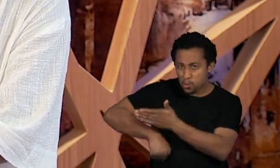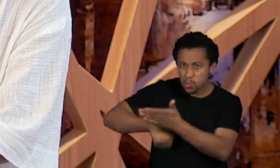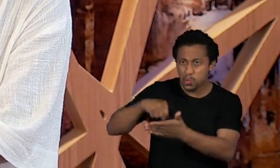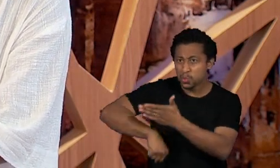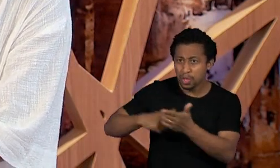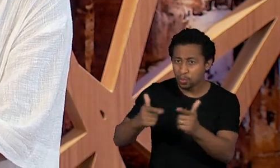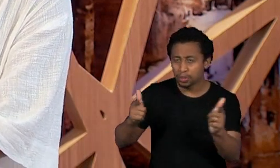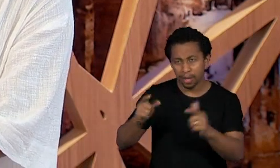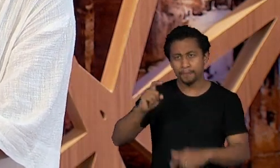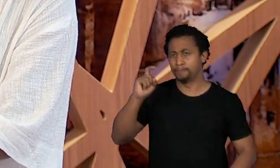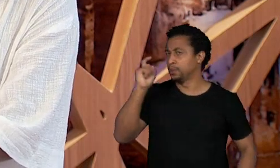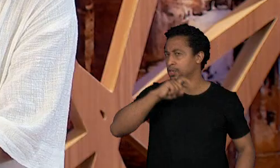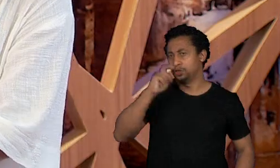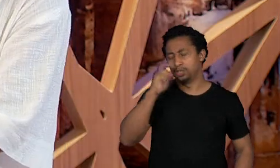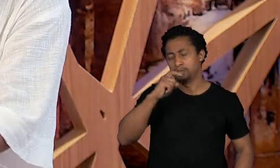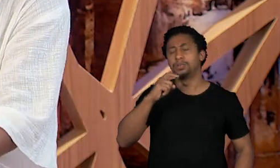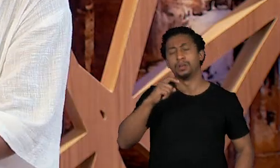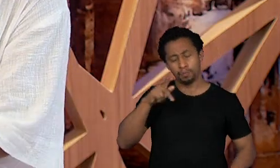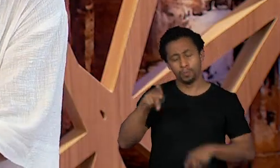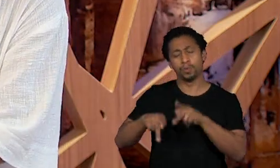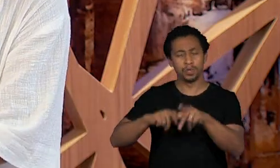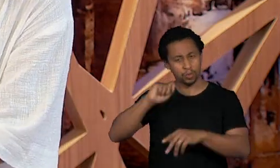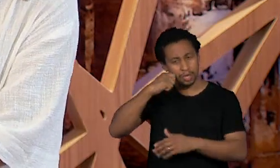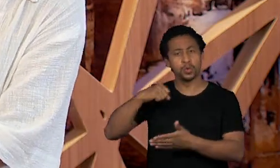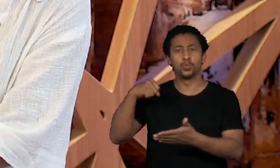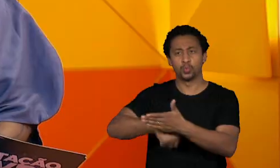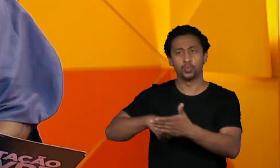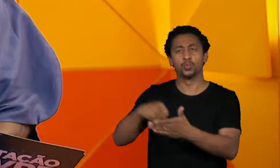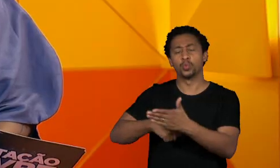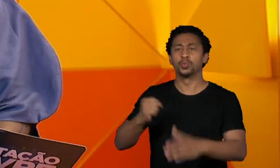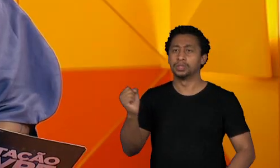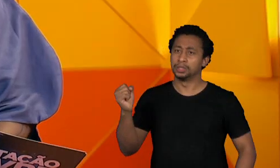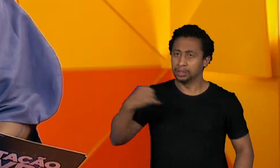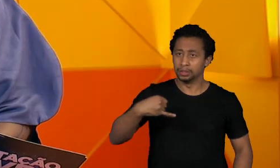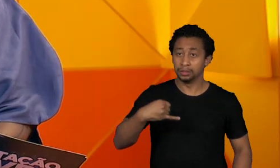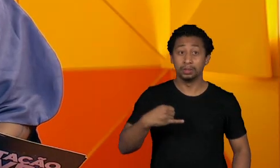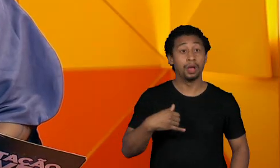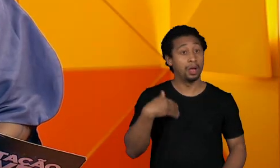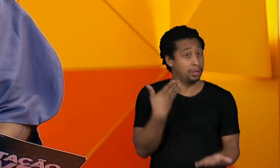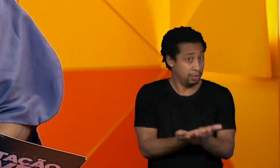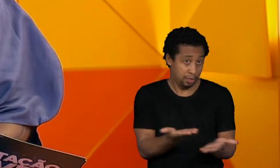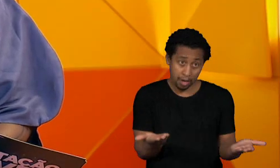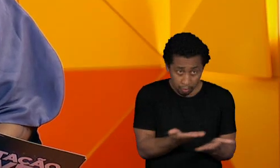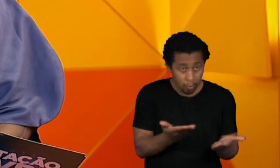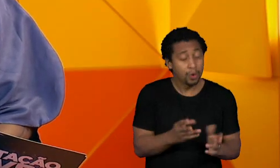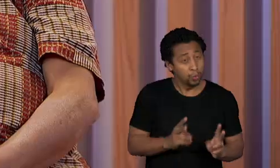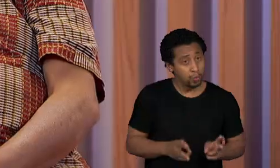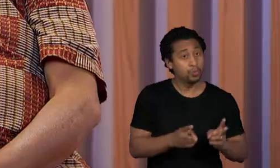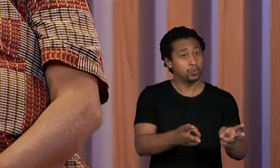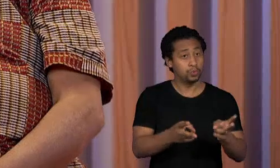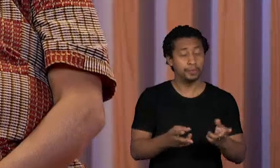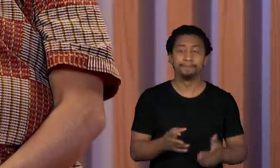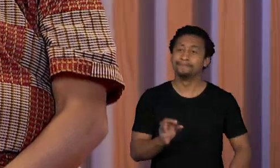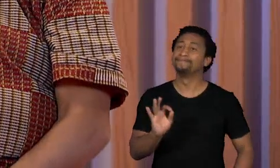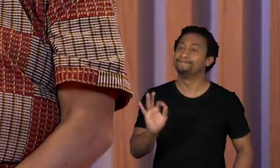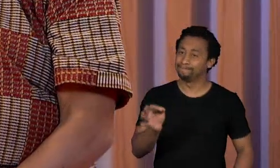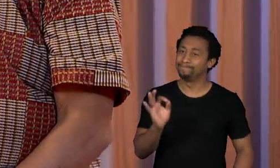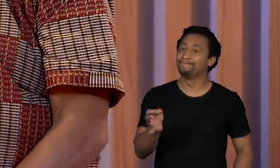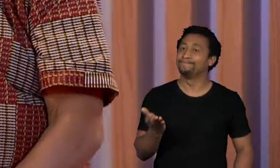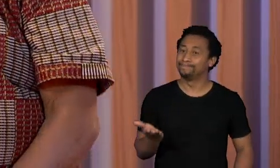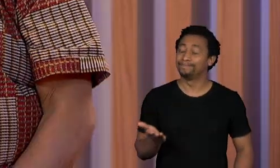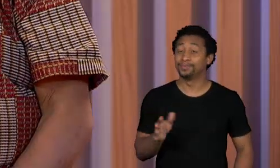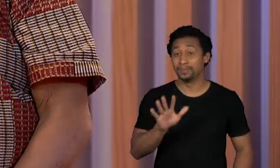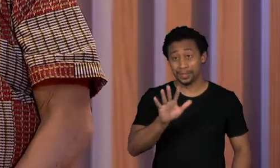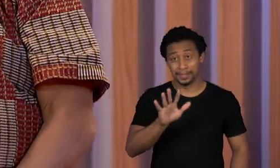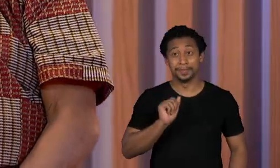várias formas e até hoje a gente resiste de várias formas, né? Estamos resistindo, né, Oswaldo? Sem sombra de dúvida. Mas você sabe